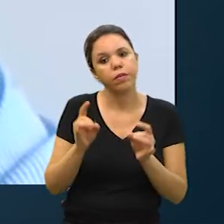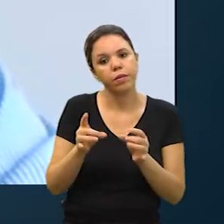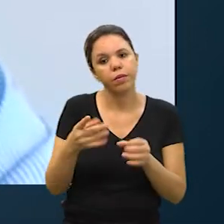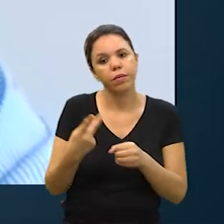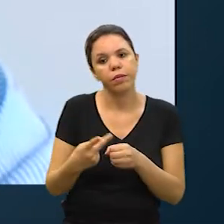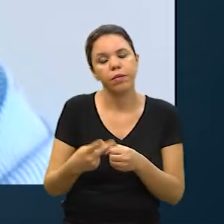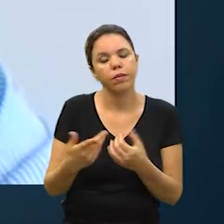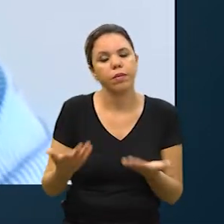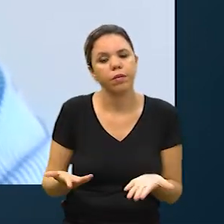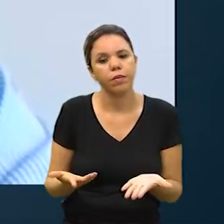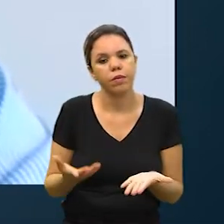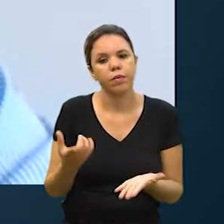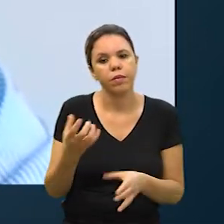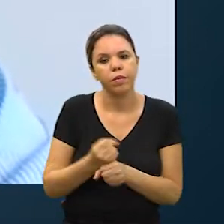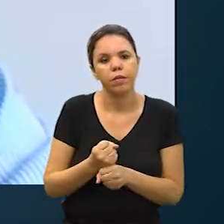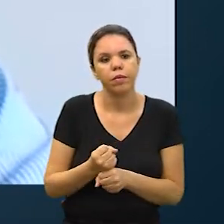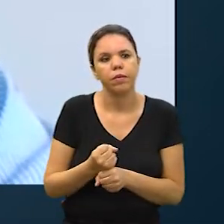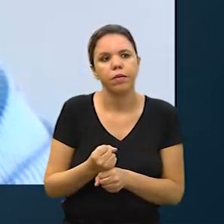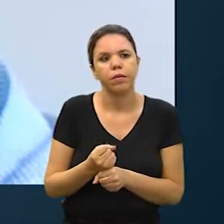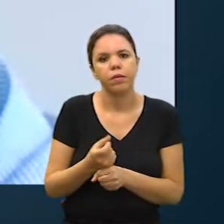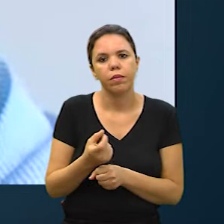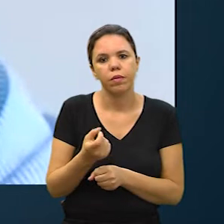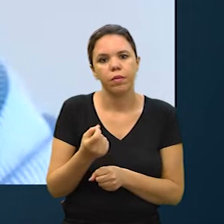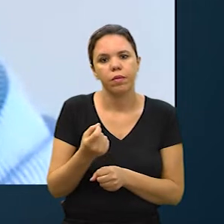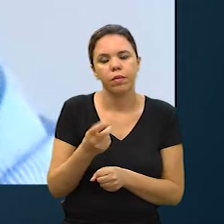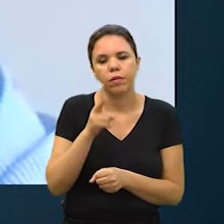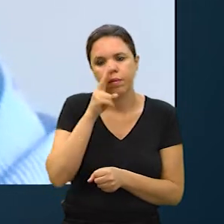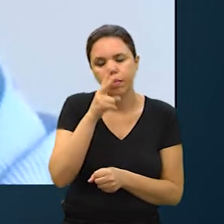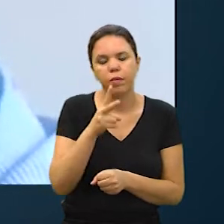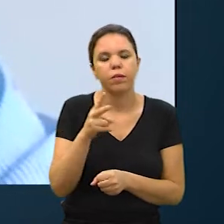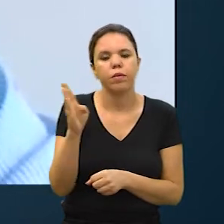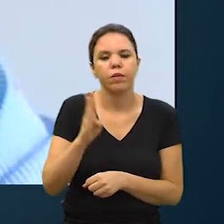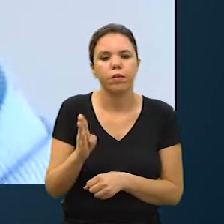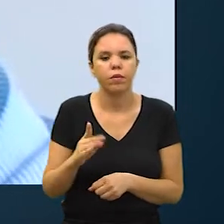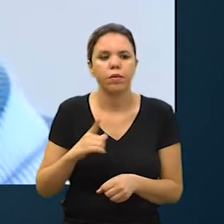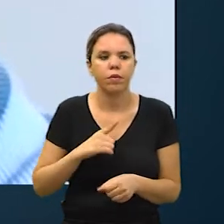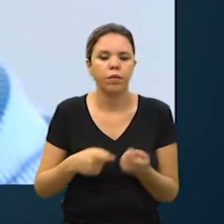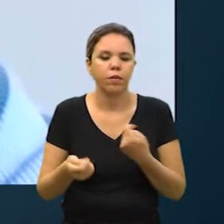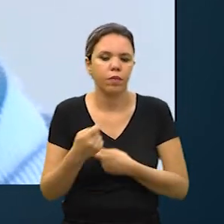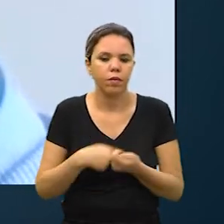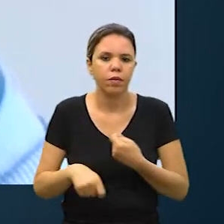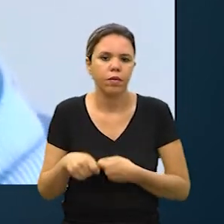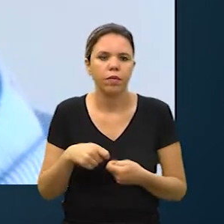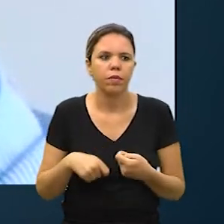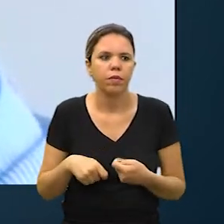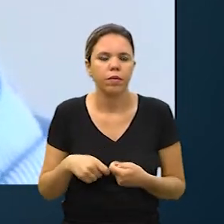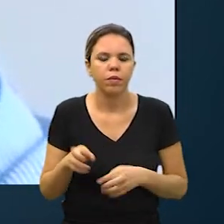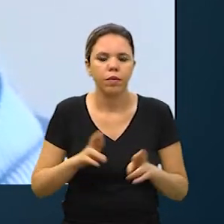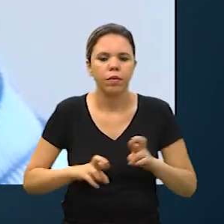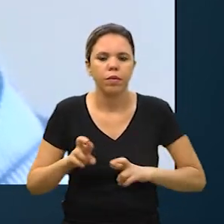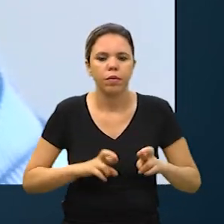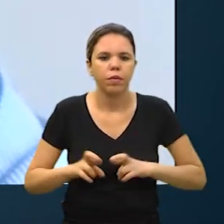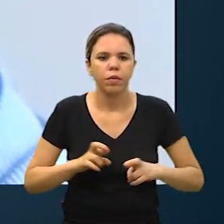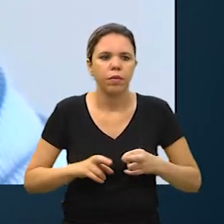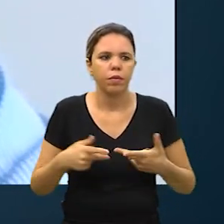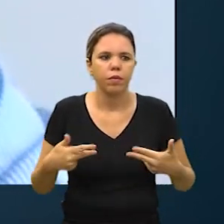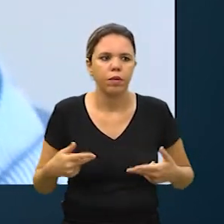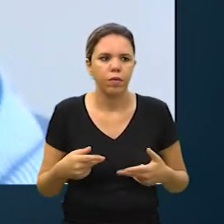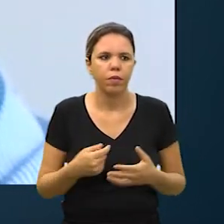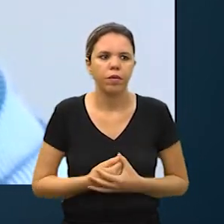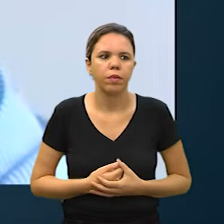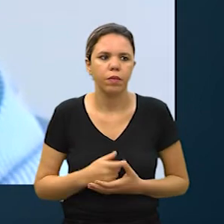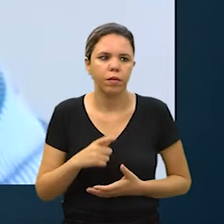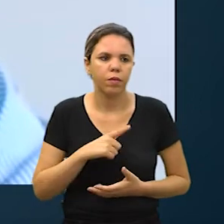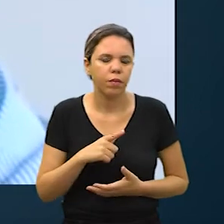produto, então a cotação se faz em moedas fortes. Aqui no Brasil tem uma questão de incentivos fiscais na exportação, tem que tirar